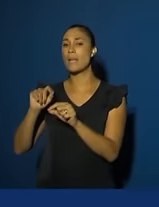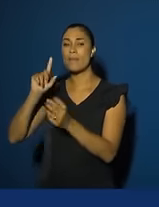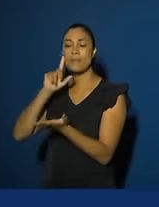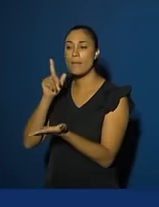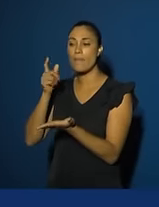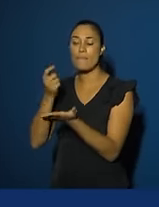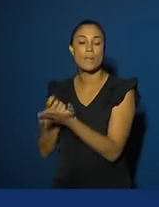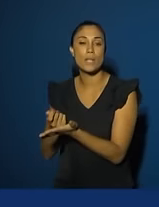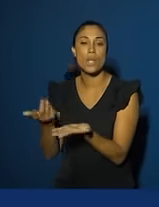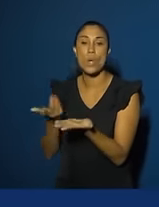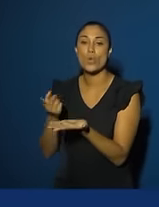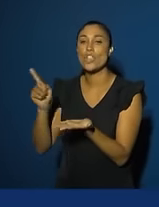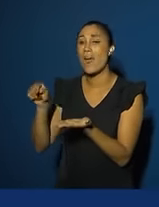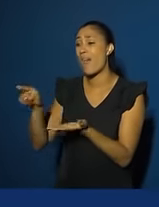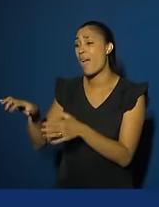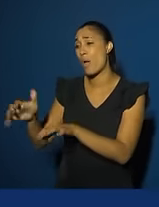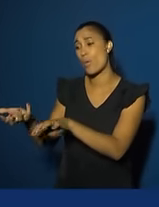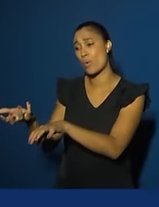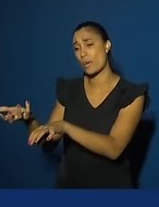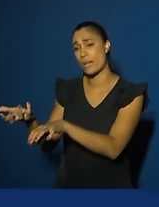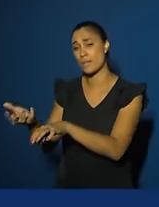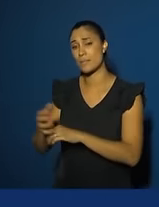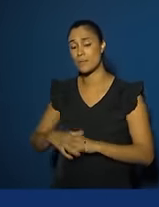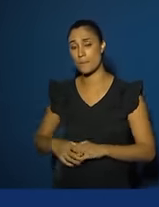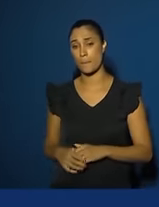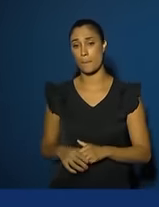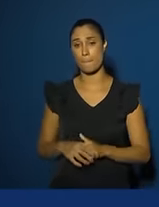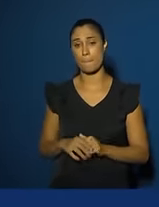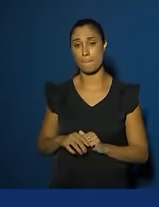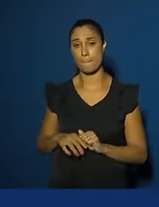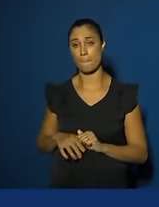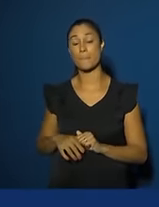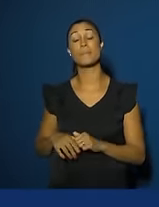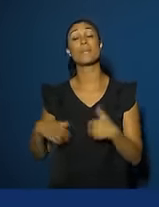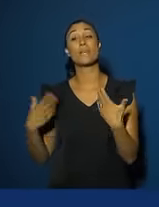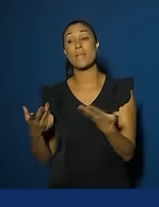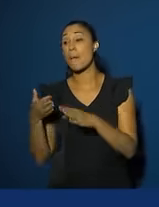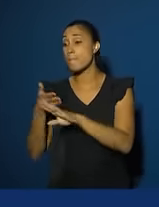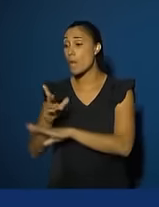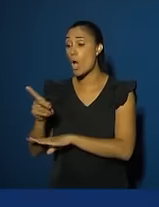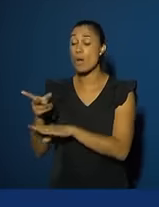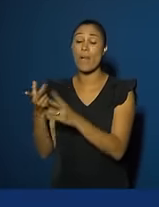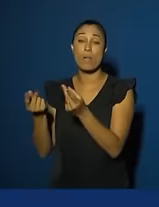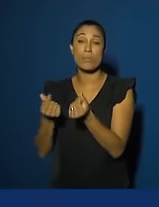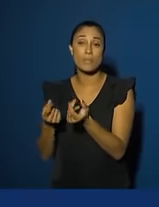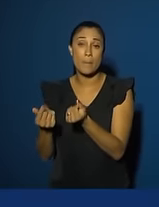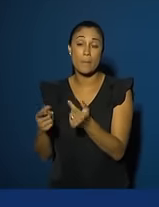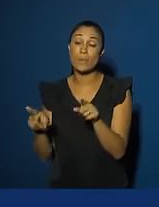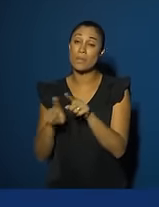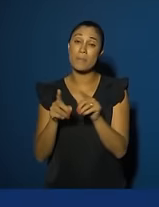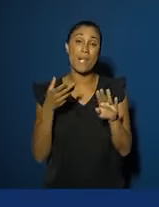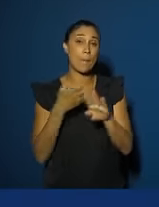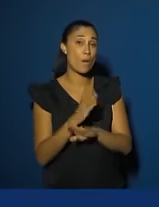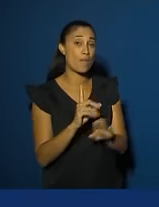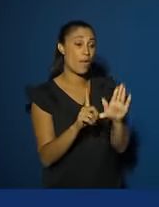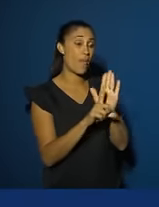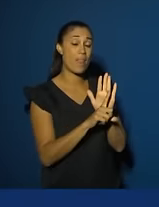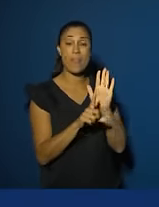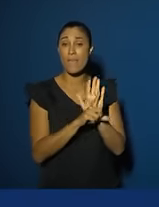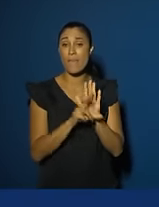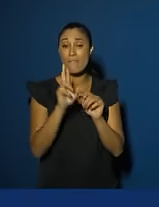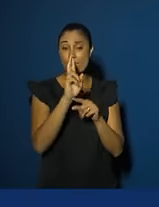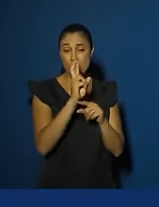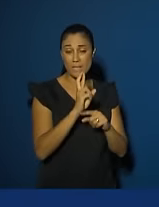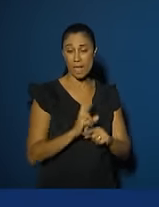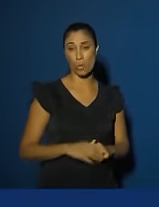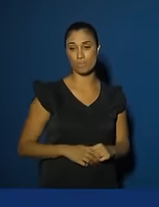resultado primário no país hoje é o congresso que é quem aprova o orçamento que é quem aprova o orçamento e quem aprova as leis de saneamento do